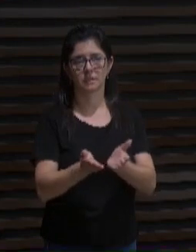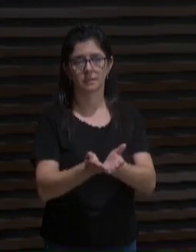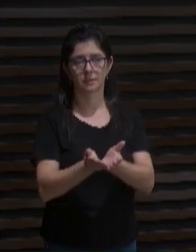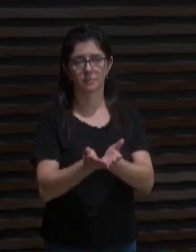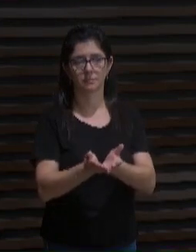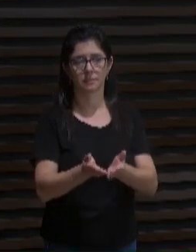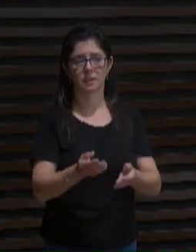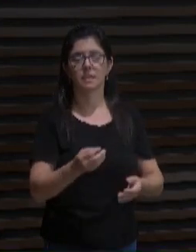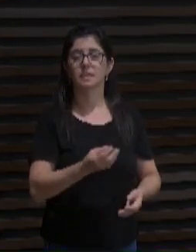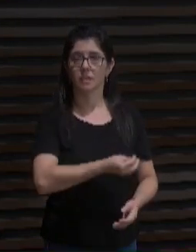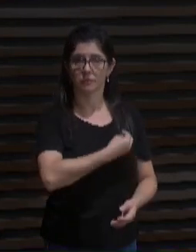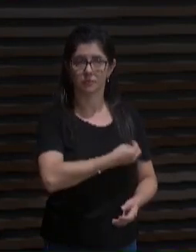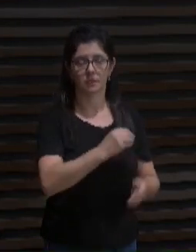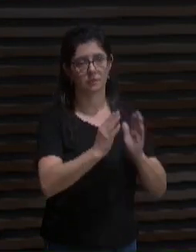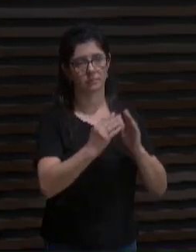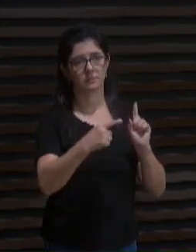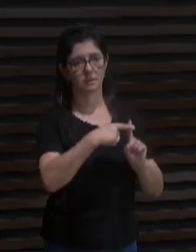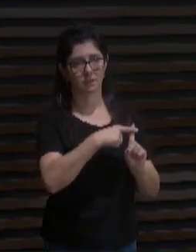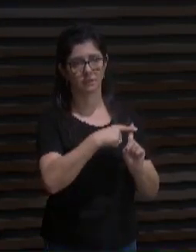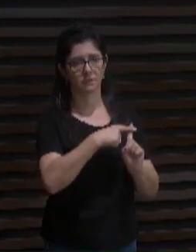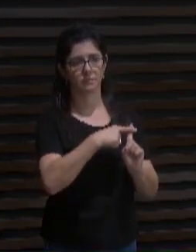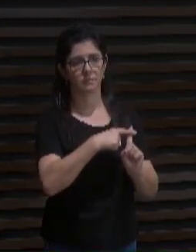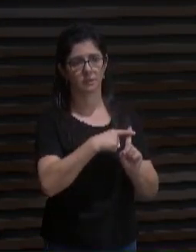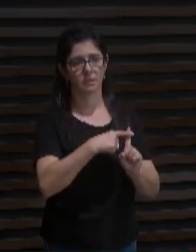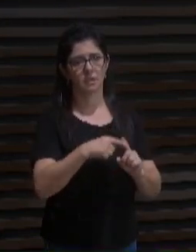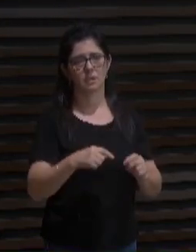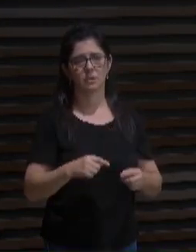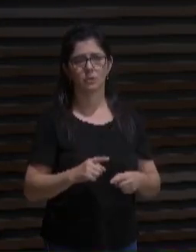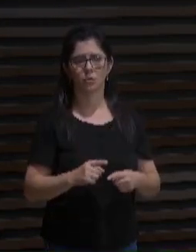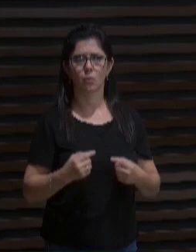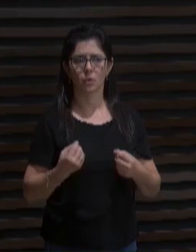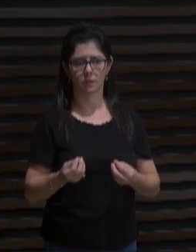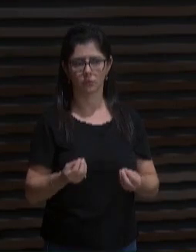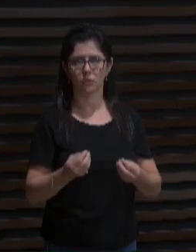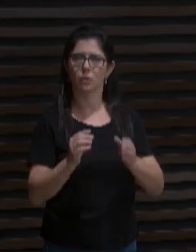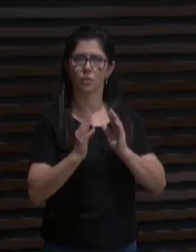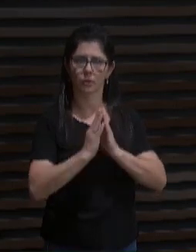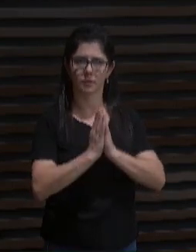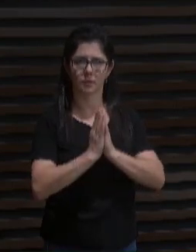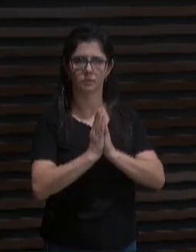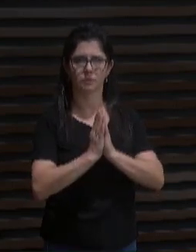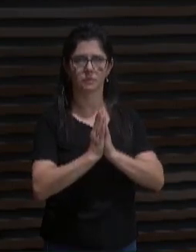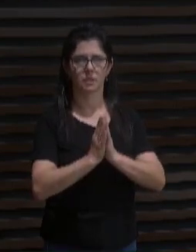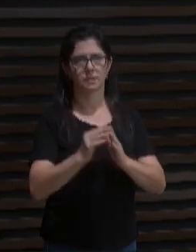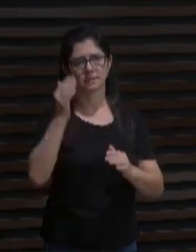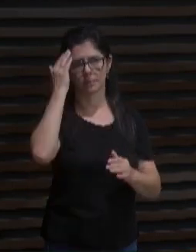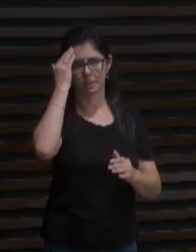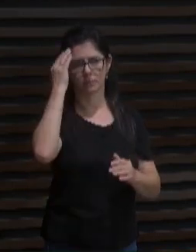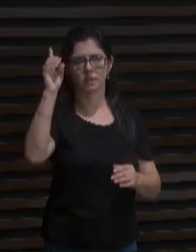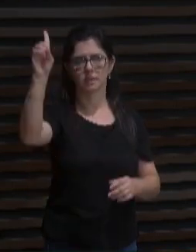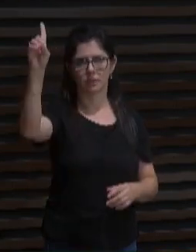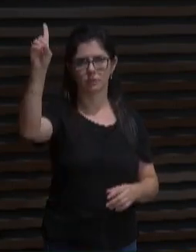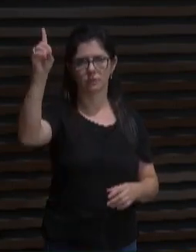na vida da igreja. Quando oramos querendo o que Deus quer, estamos no